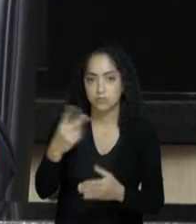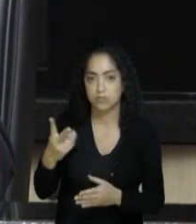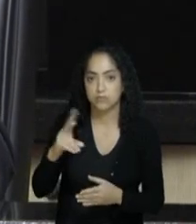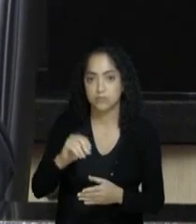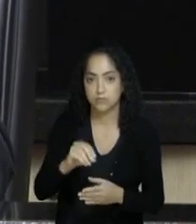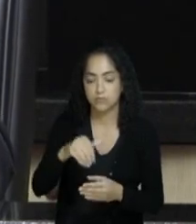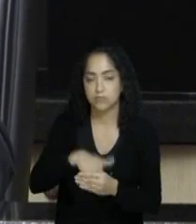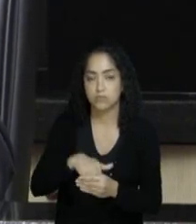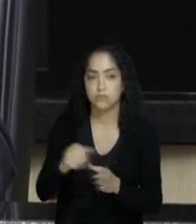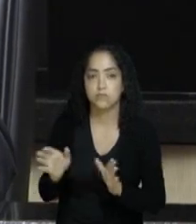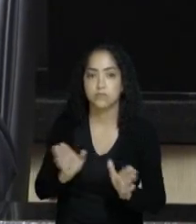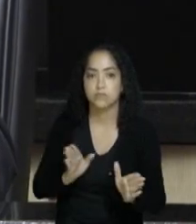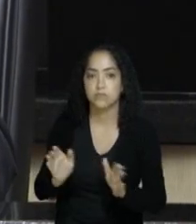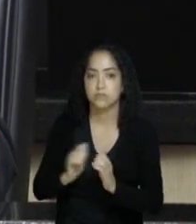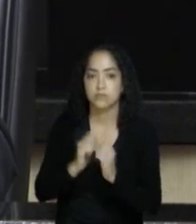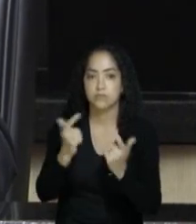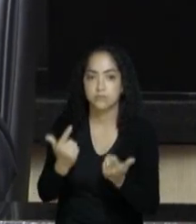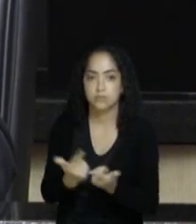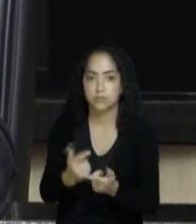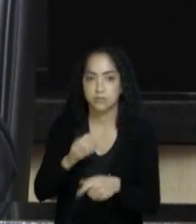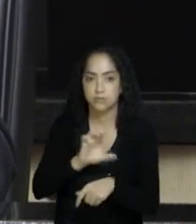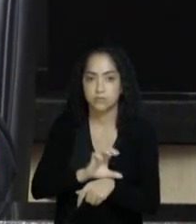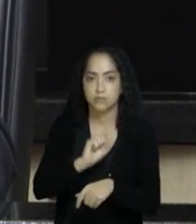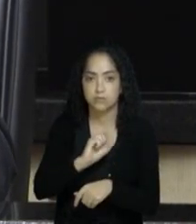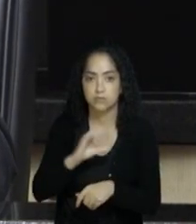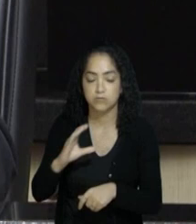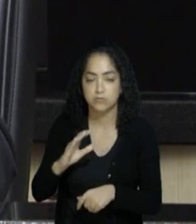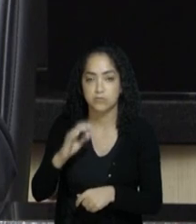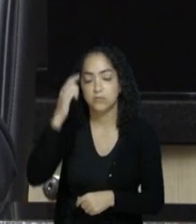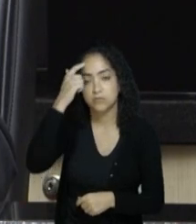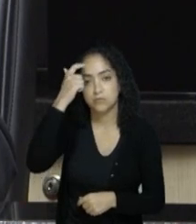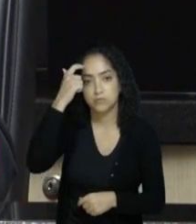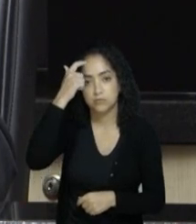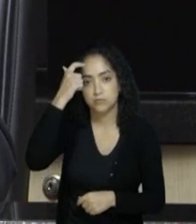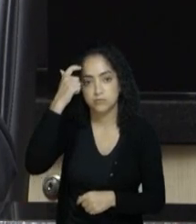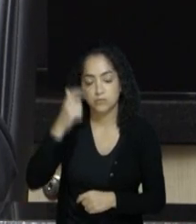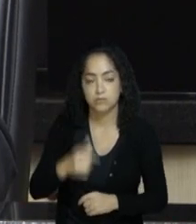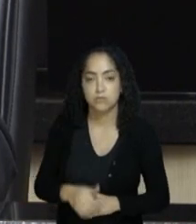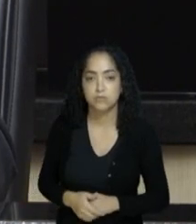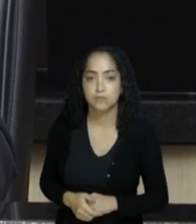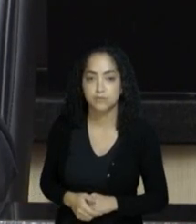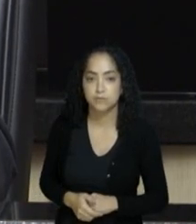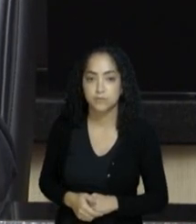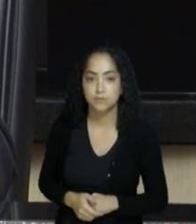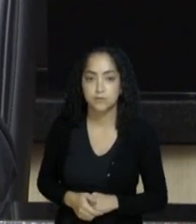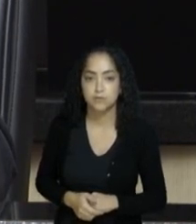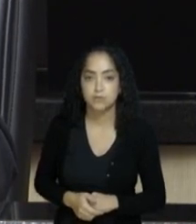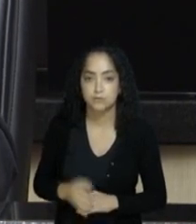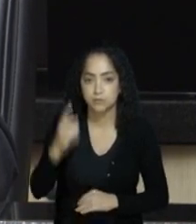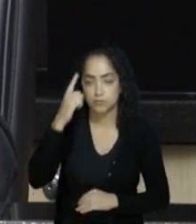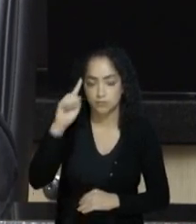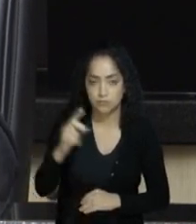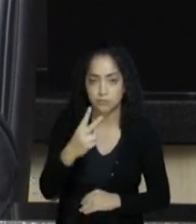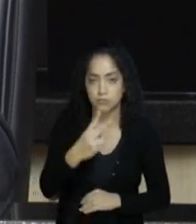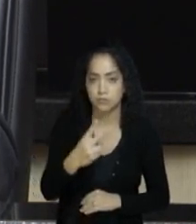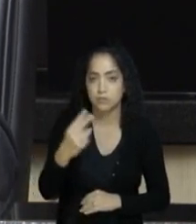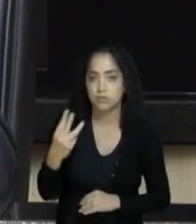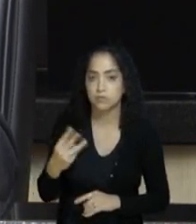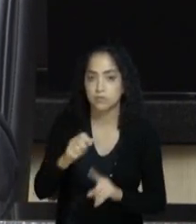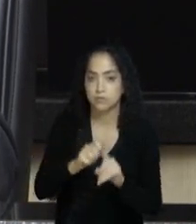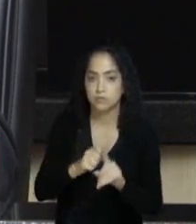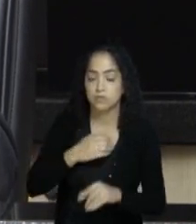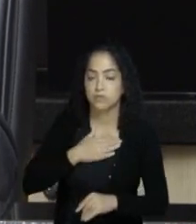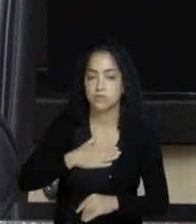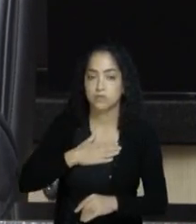20ª legislatura da Assembleia Legislativa do Estado de Santa Catarina, realizada em 23 de